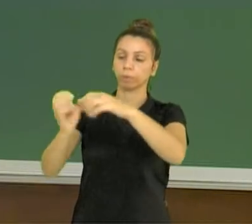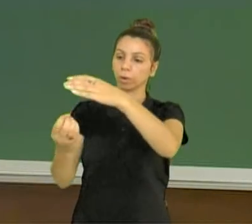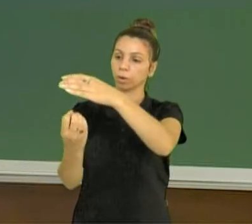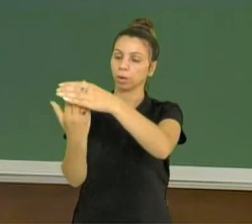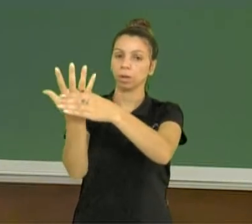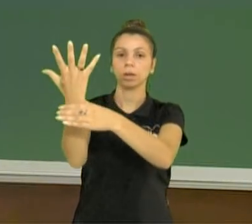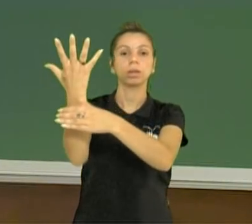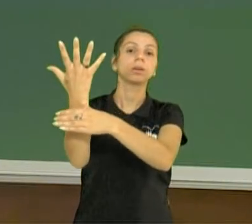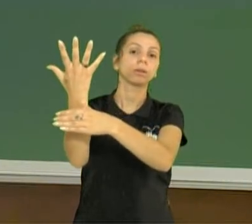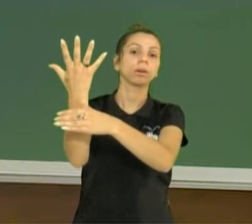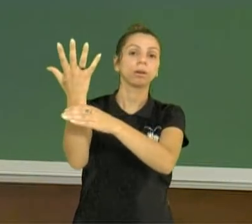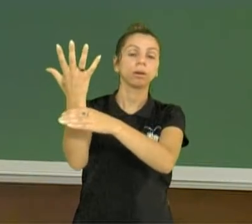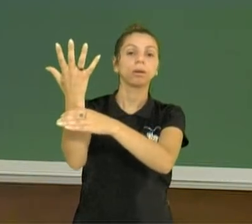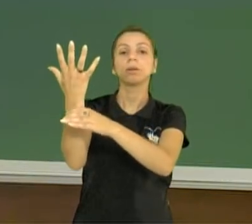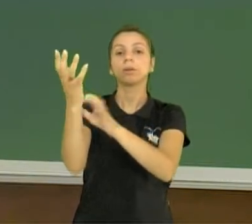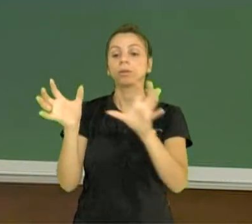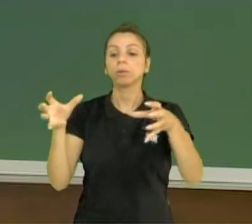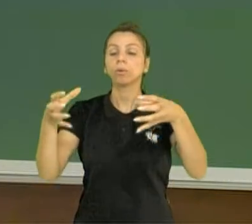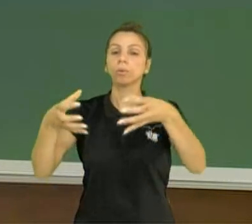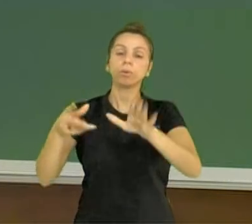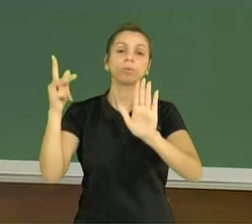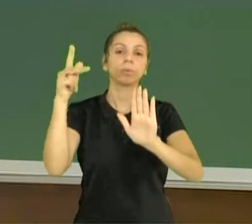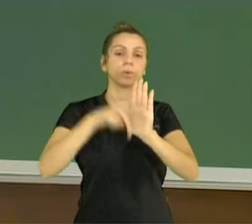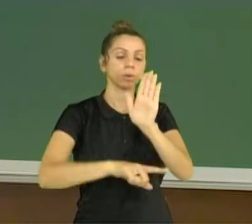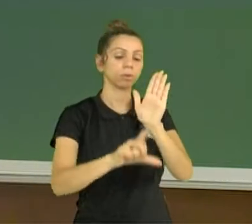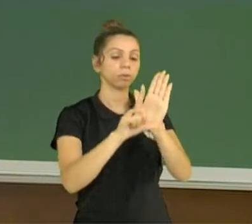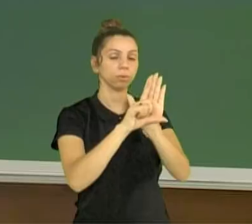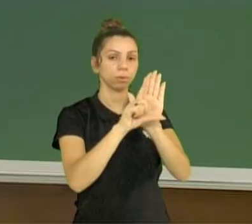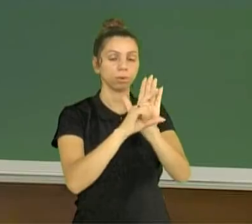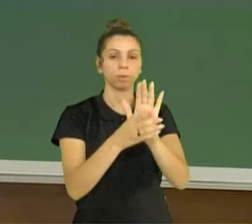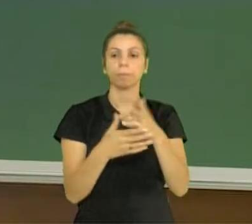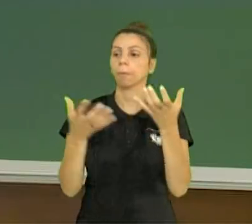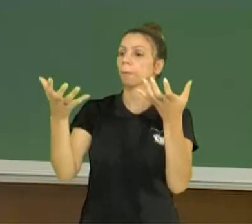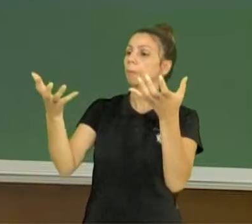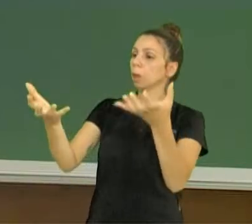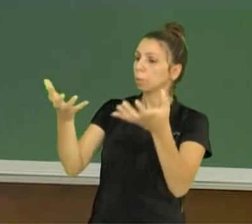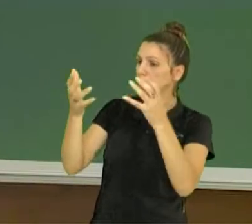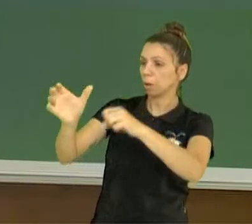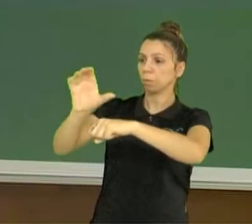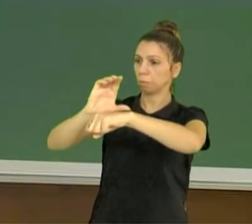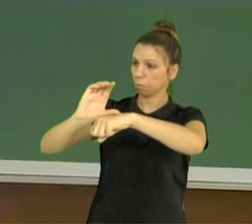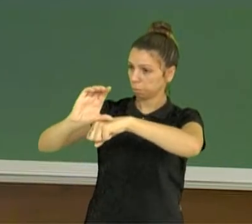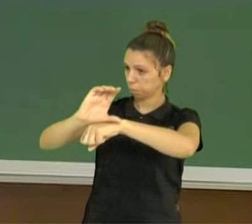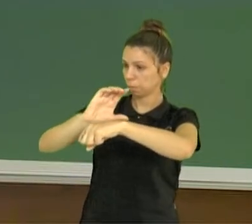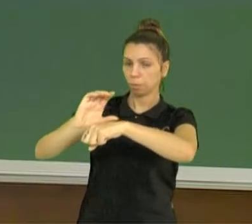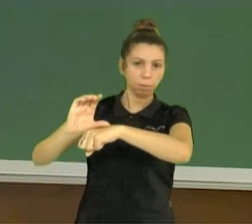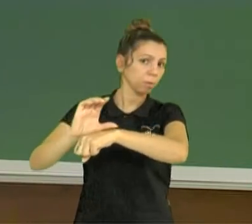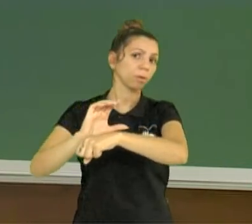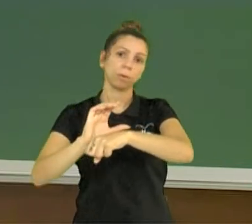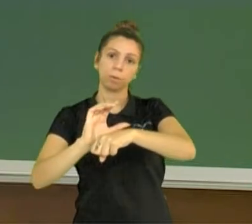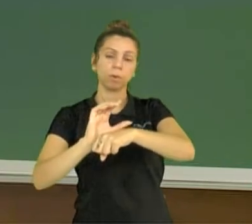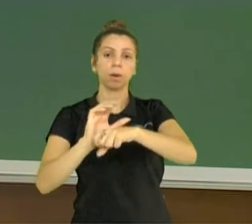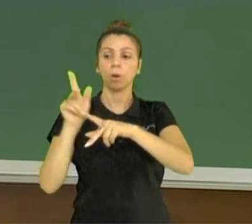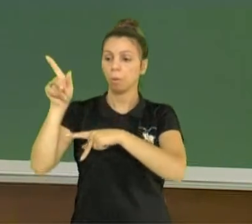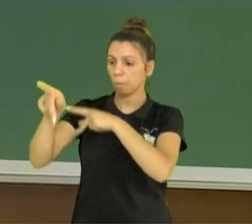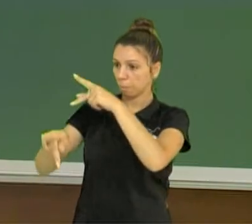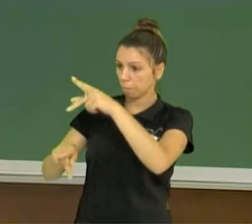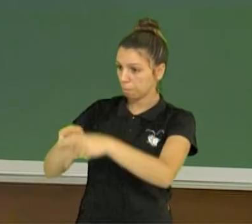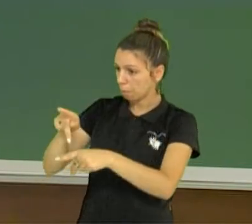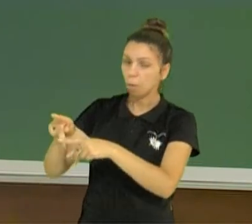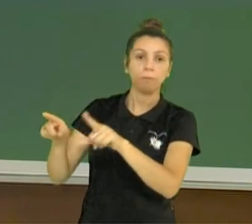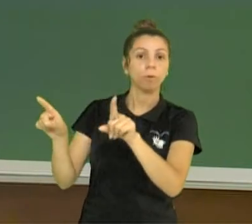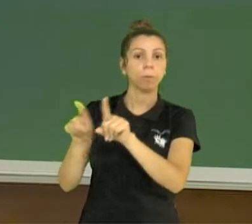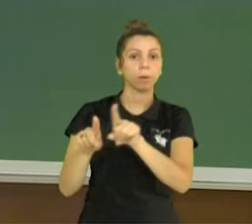para fazer esse projeto de lei, e falou o seguinte: olha, eu quero uma Constituição que seja fiel ao povo e a